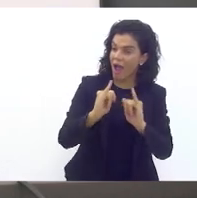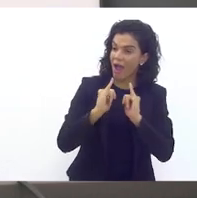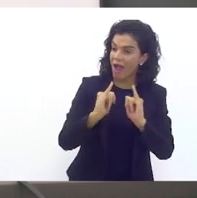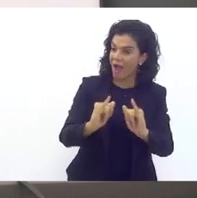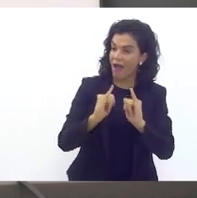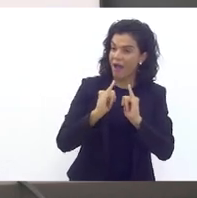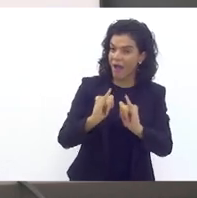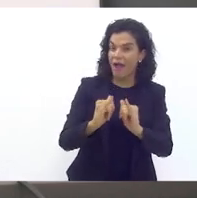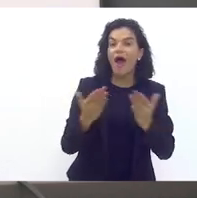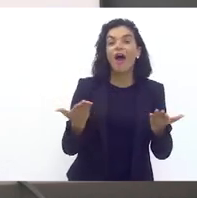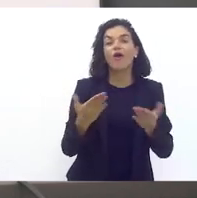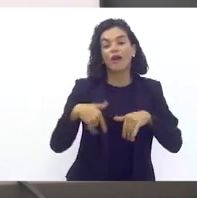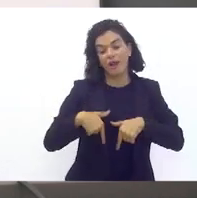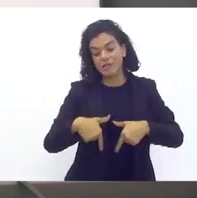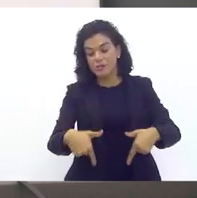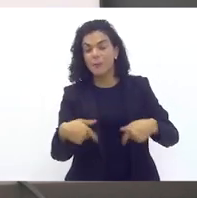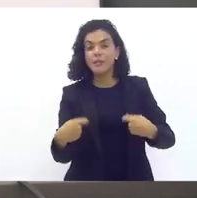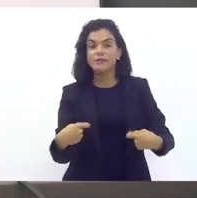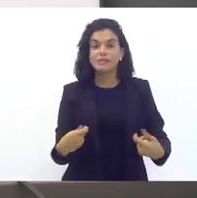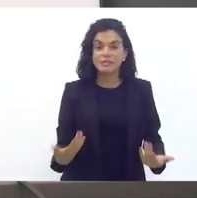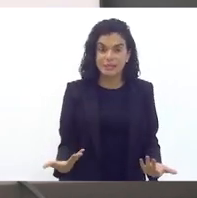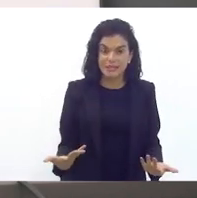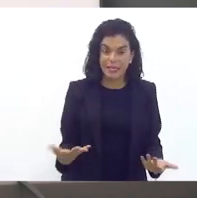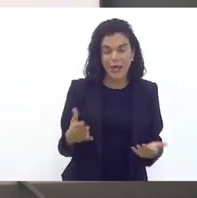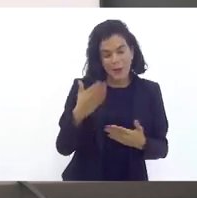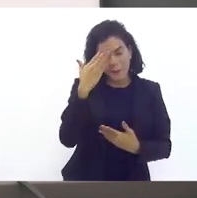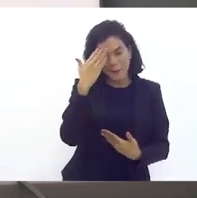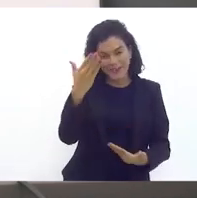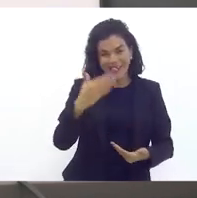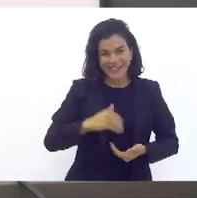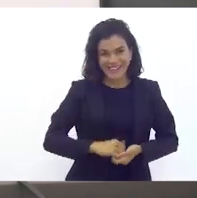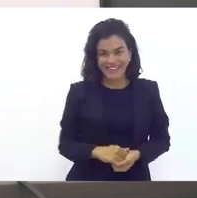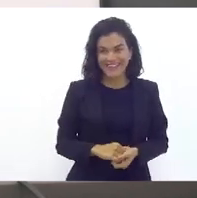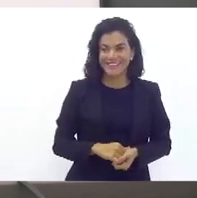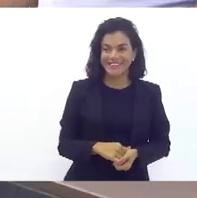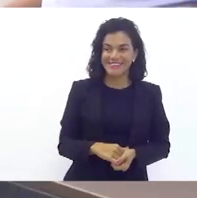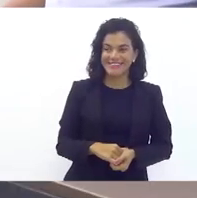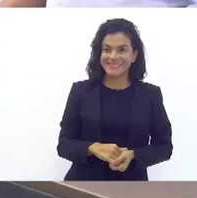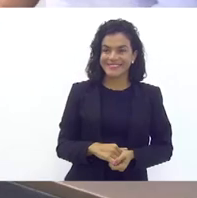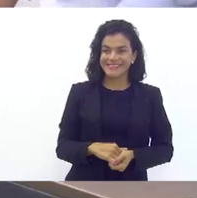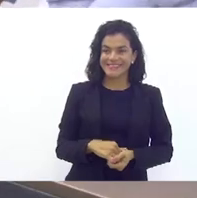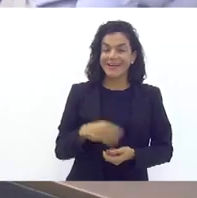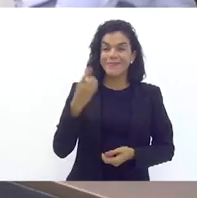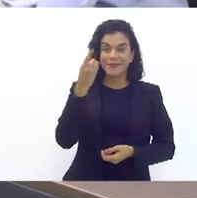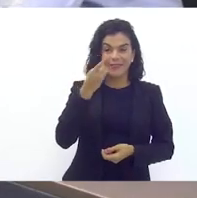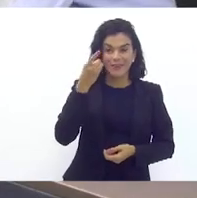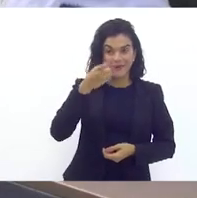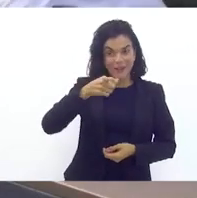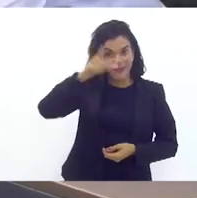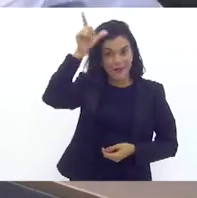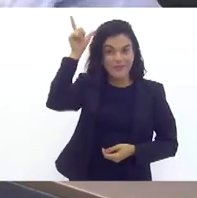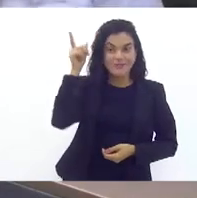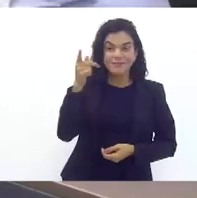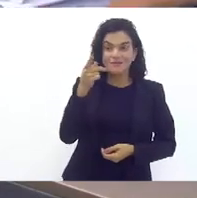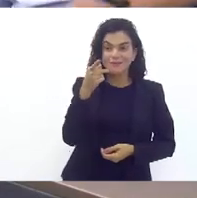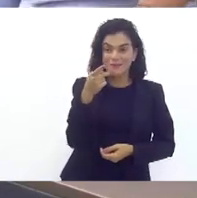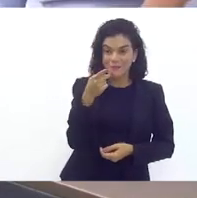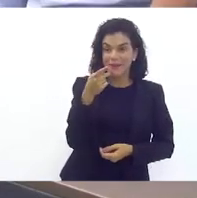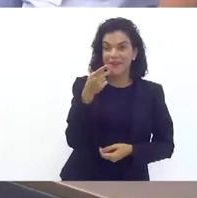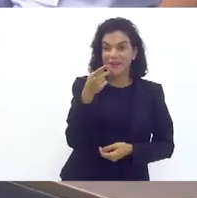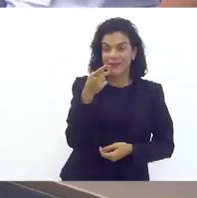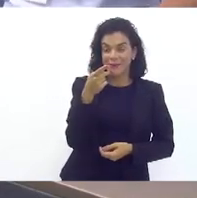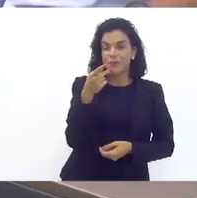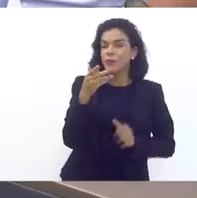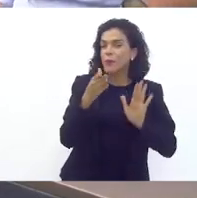gente precisa saber quais são as ações efetivas. Né? É isso. Muito obrigado. Aliás, Luiz Paulo, eu estou me recordando aqui